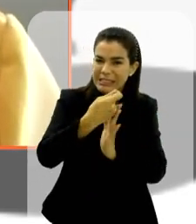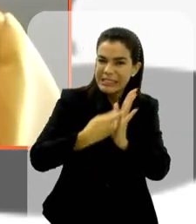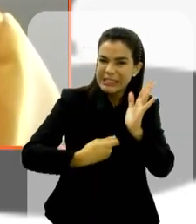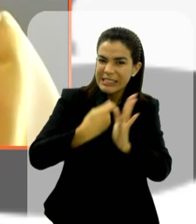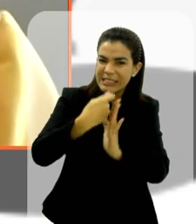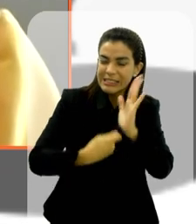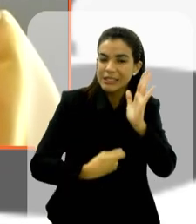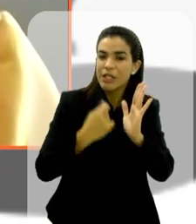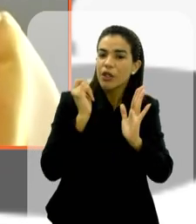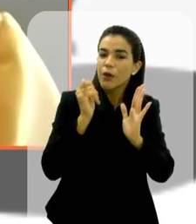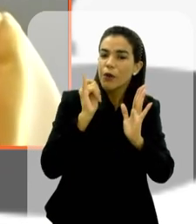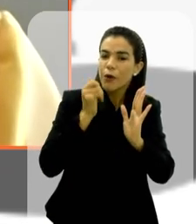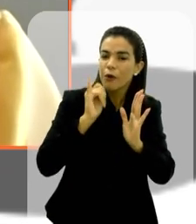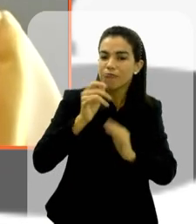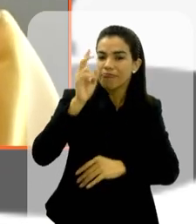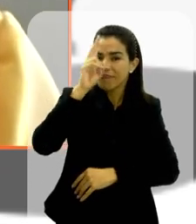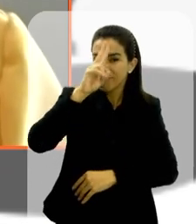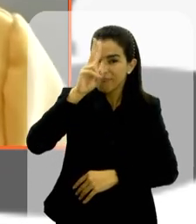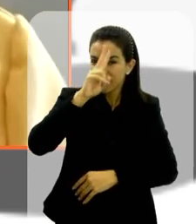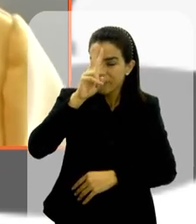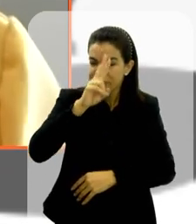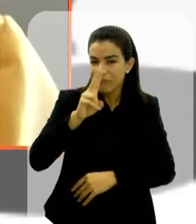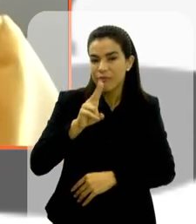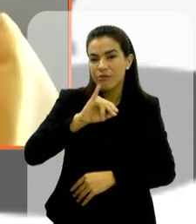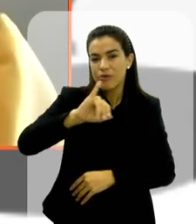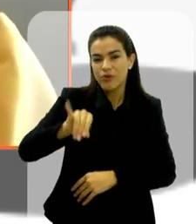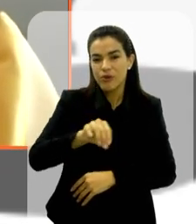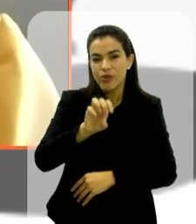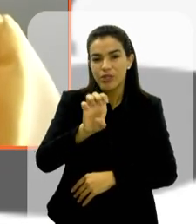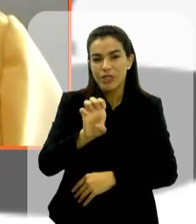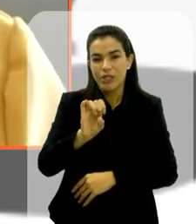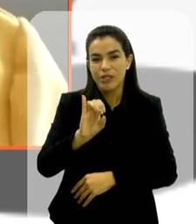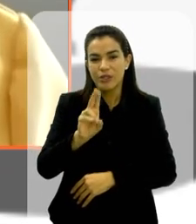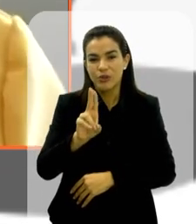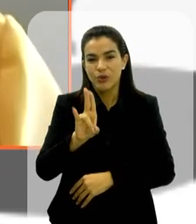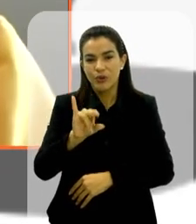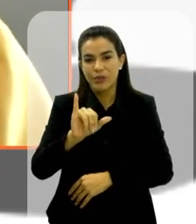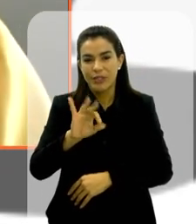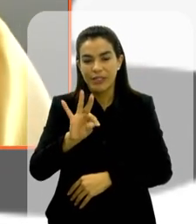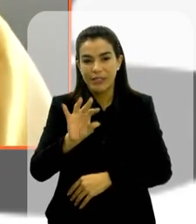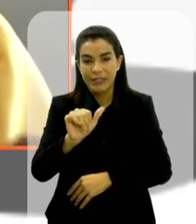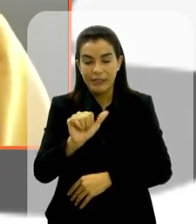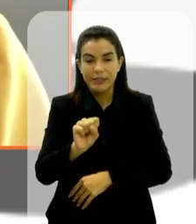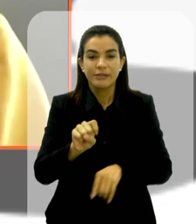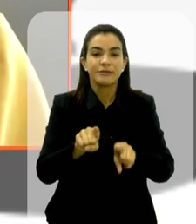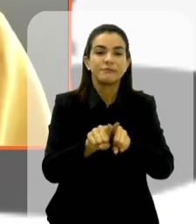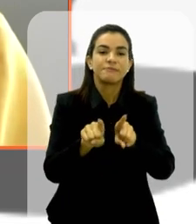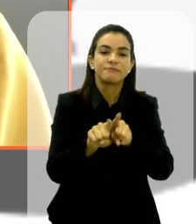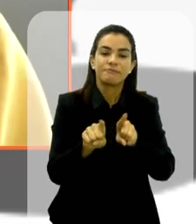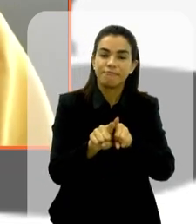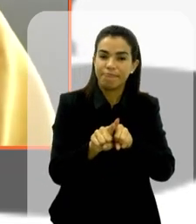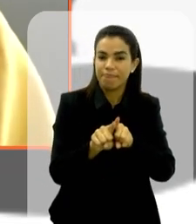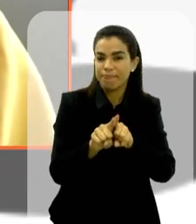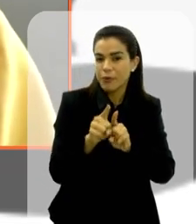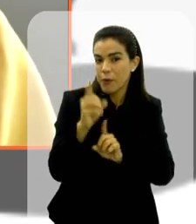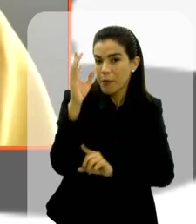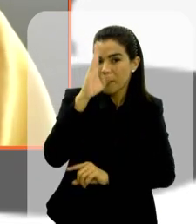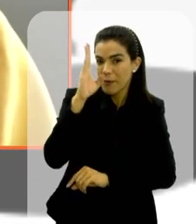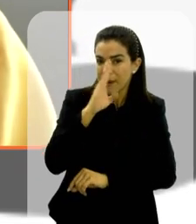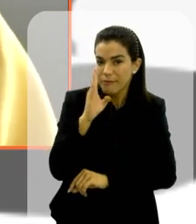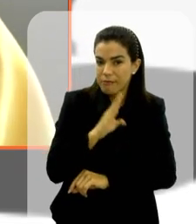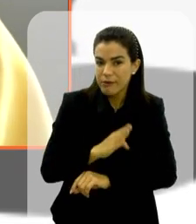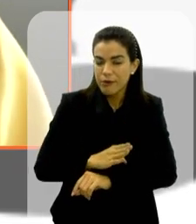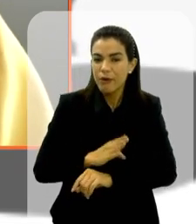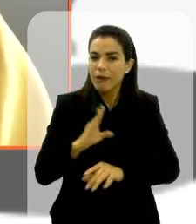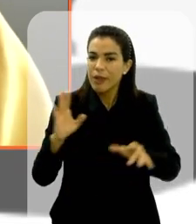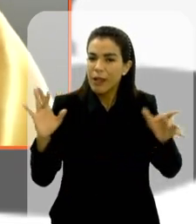só a história dos jesuítas em si, mas também a história do Brasil também em suas cartas, né? Ele